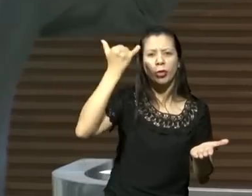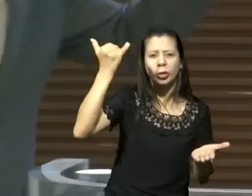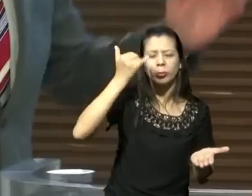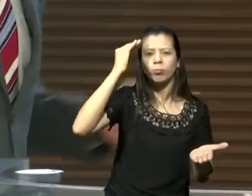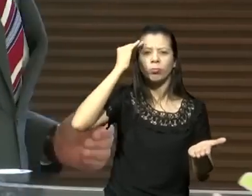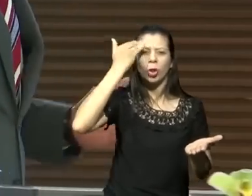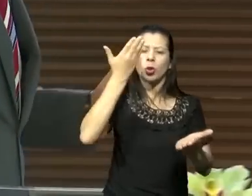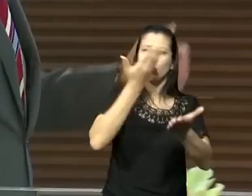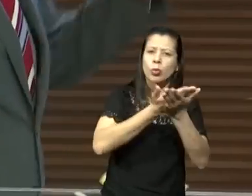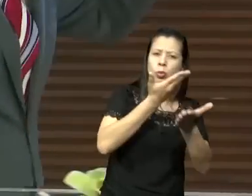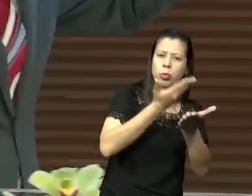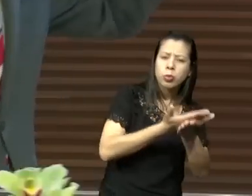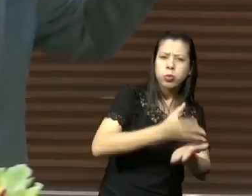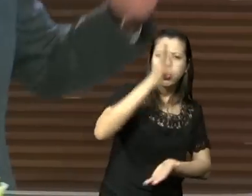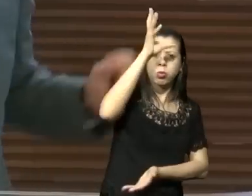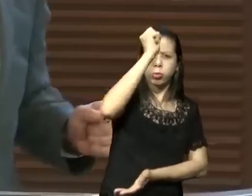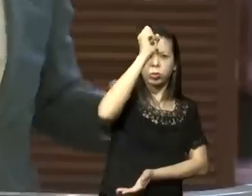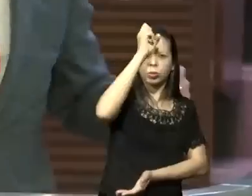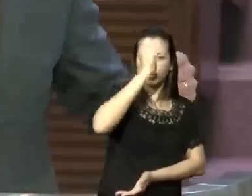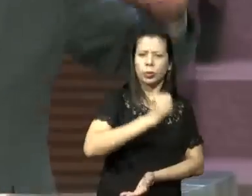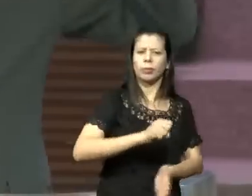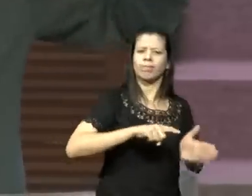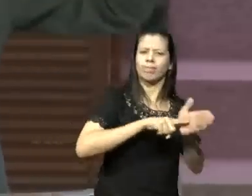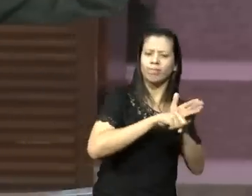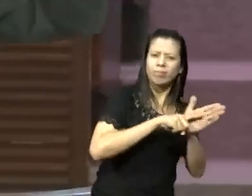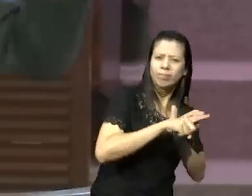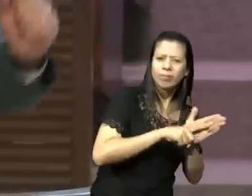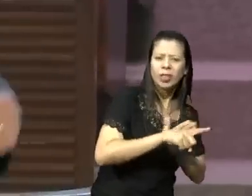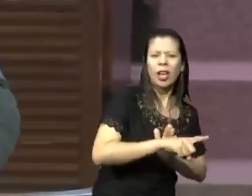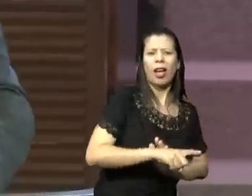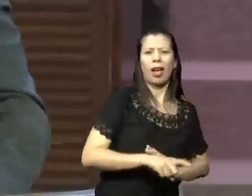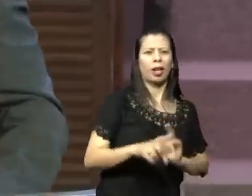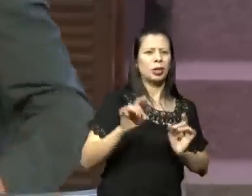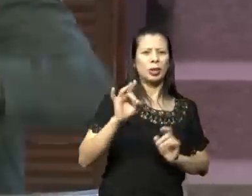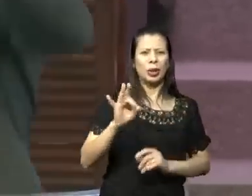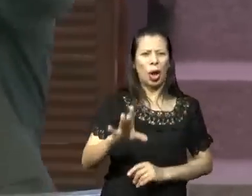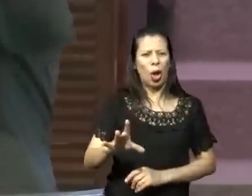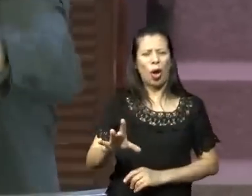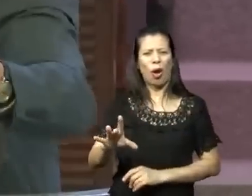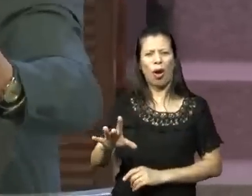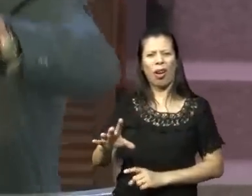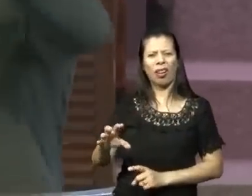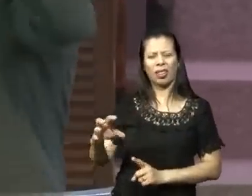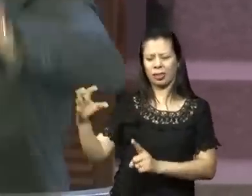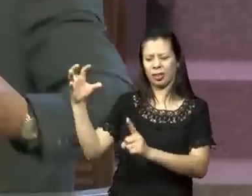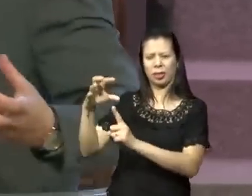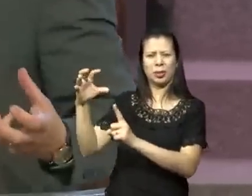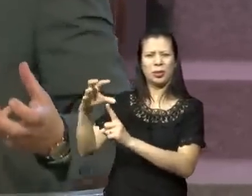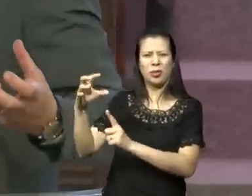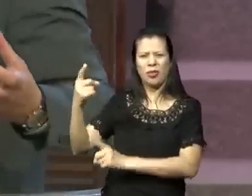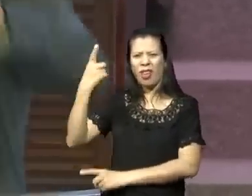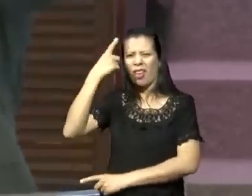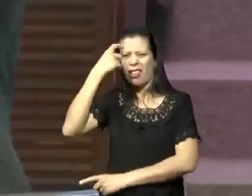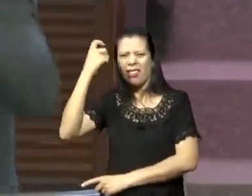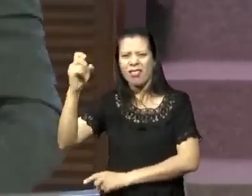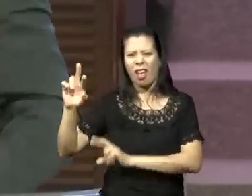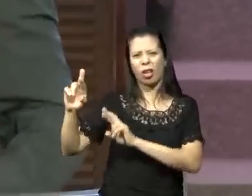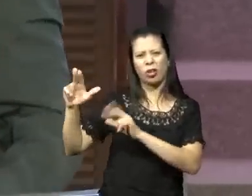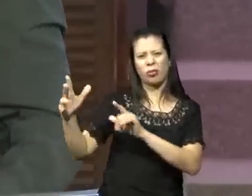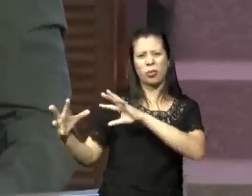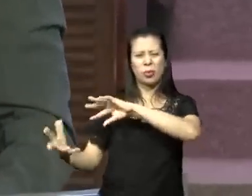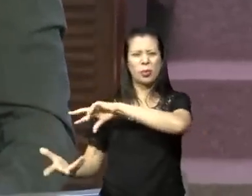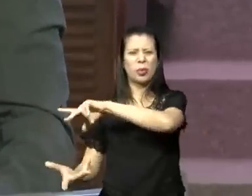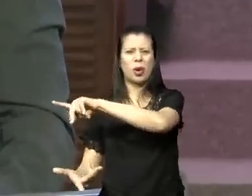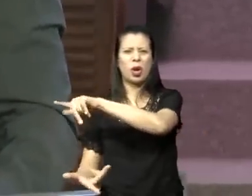Vans filosofias Vans psicologias Vans sociologias as imitações da verdadeira psicologia da